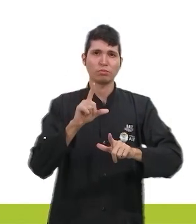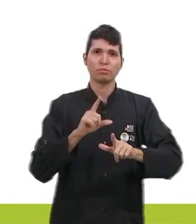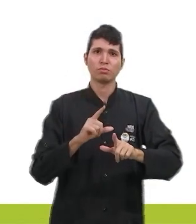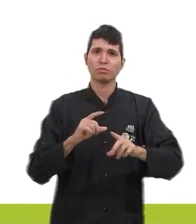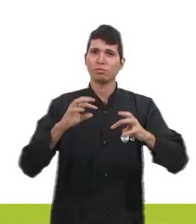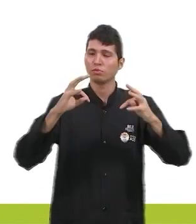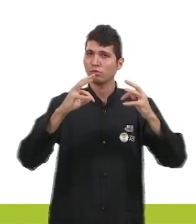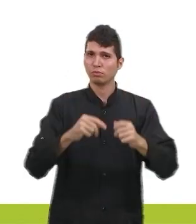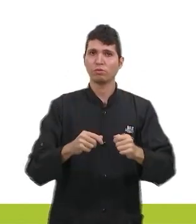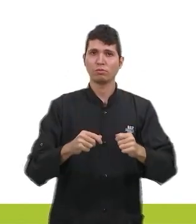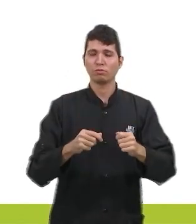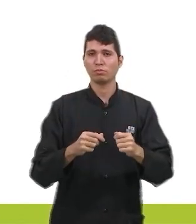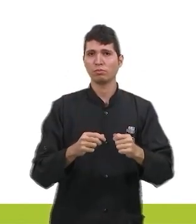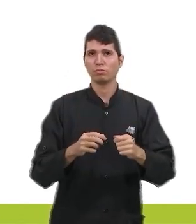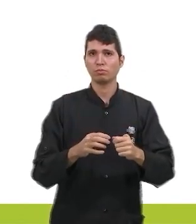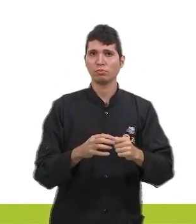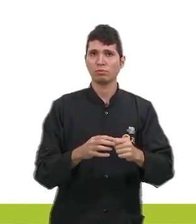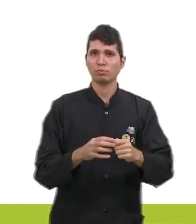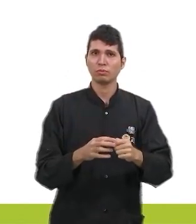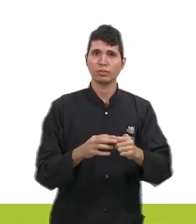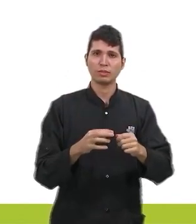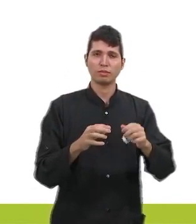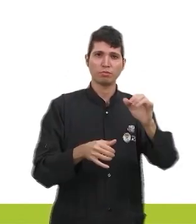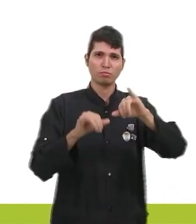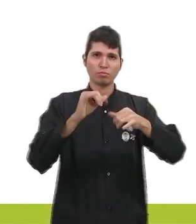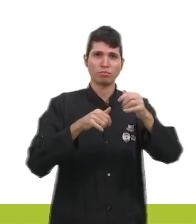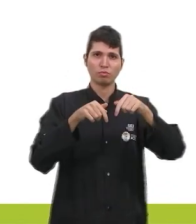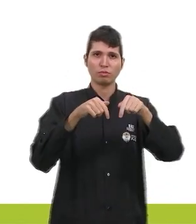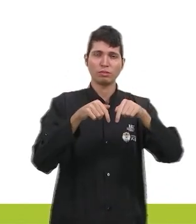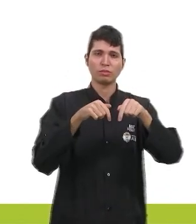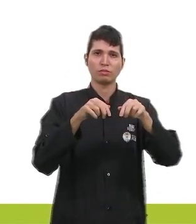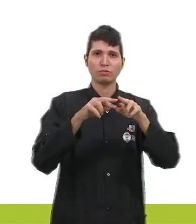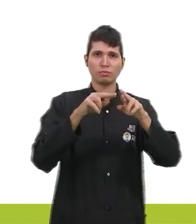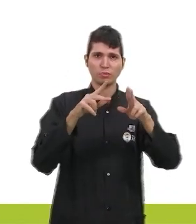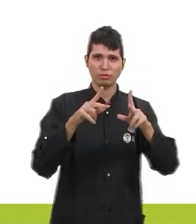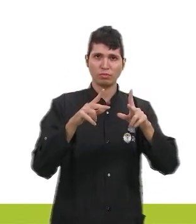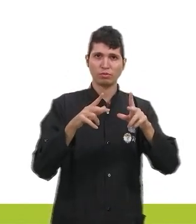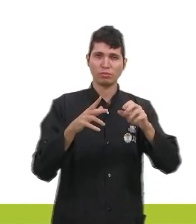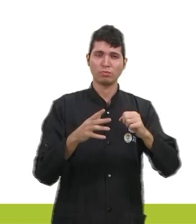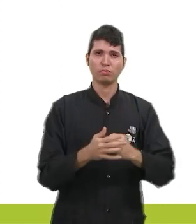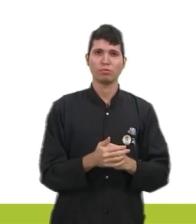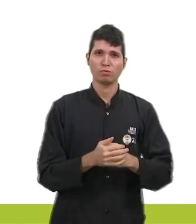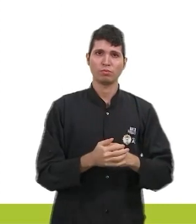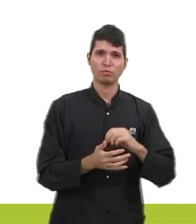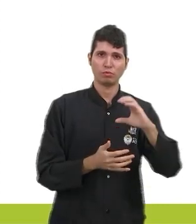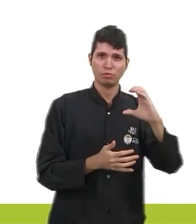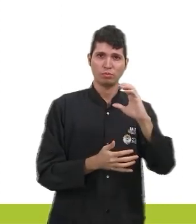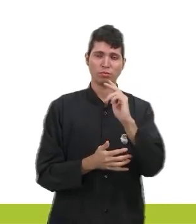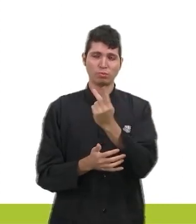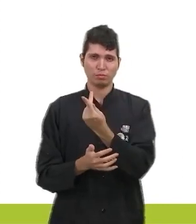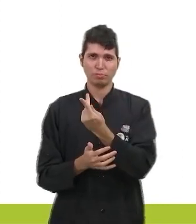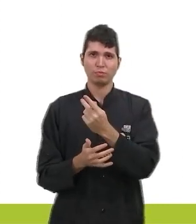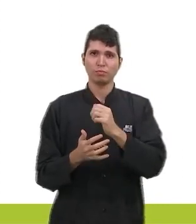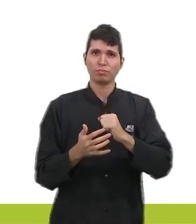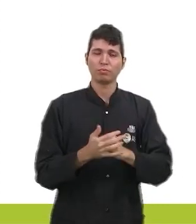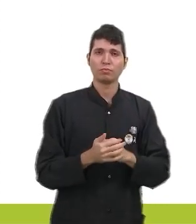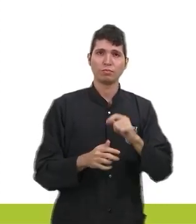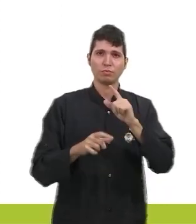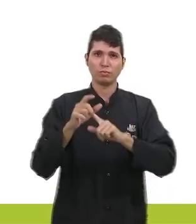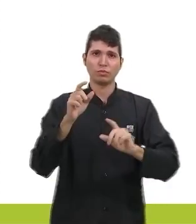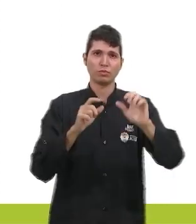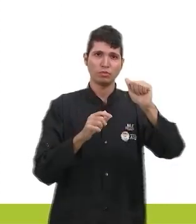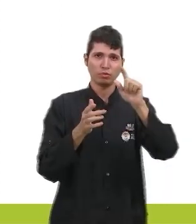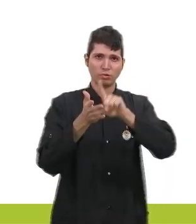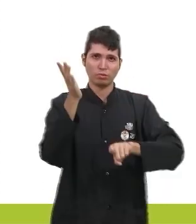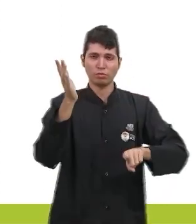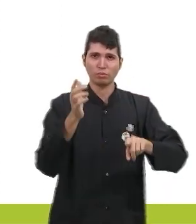os compostos que aparecerem elementos diferentes de carbonos e hidrogênio. A questão alternativa A, já podemos excluir,